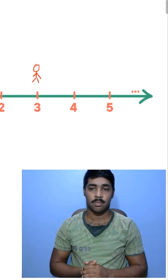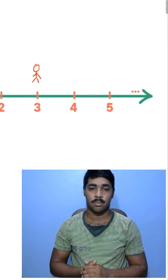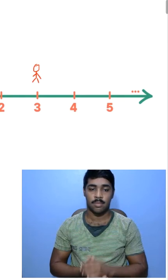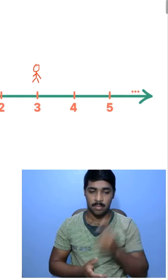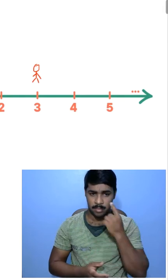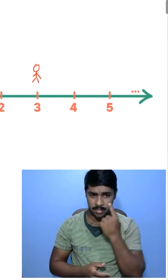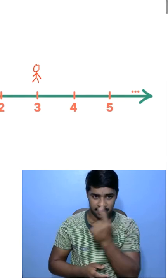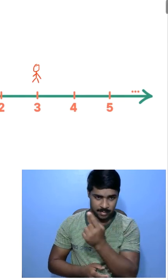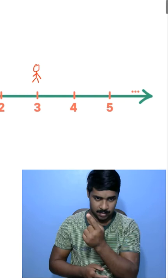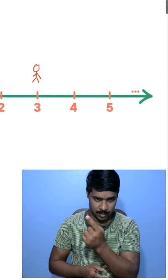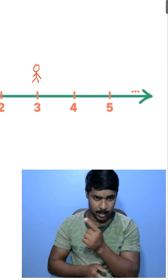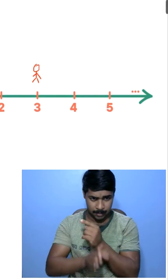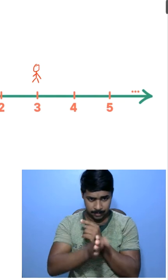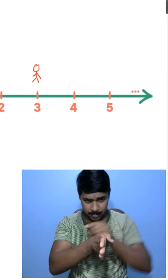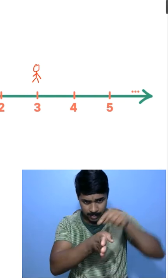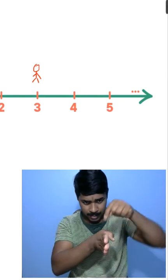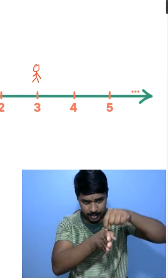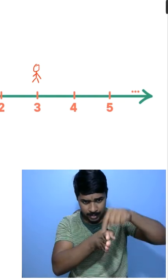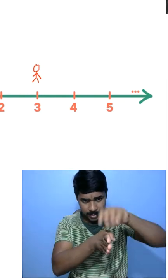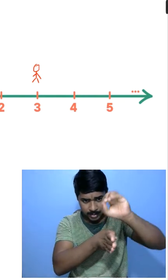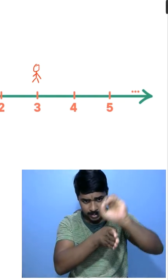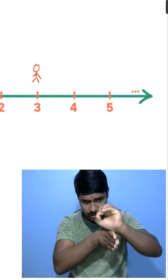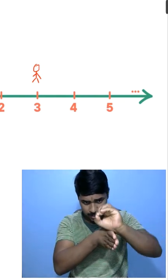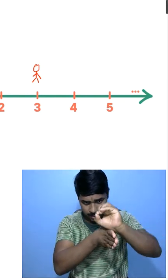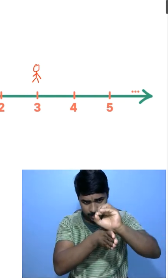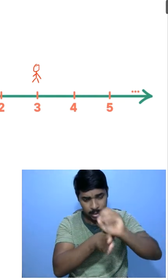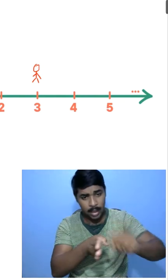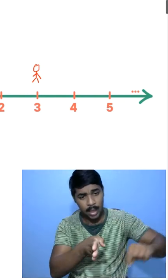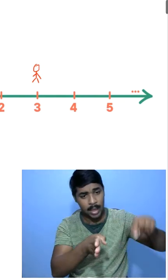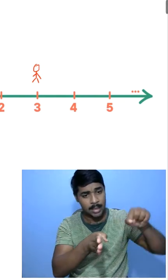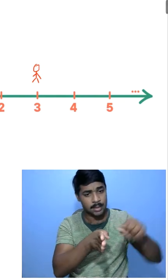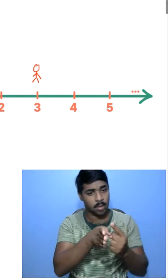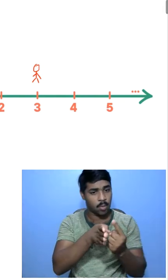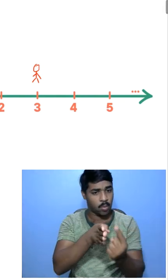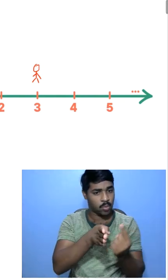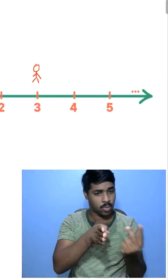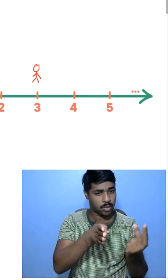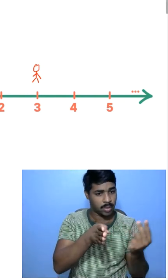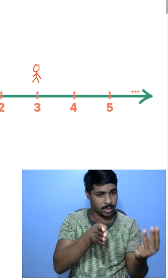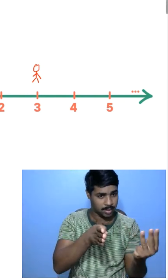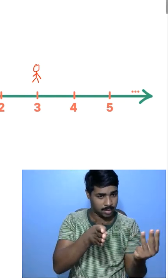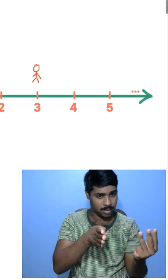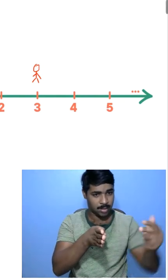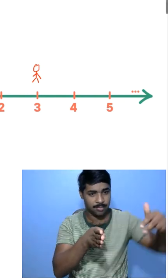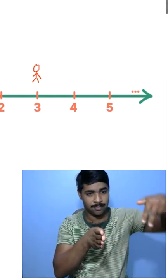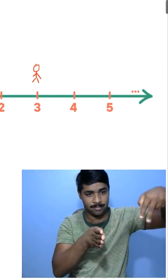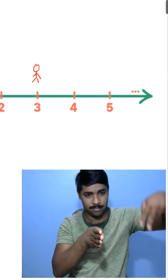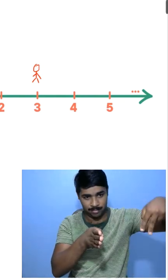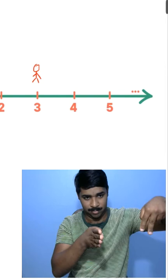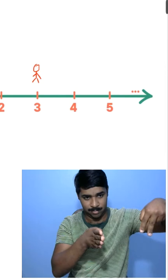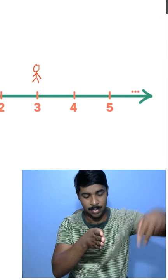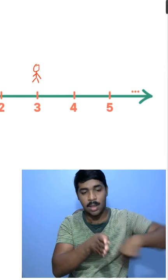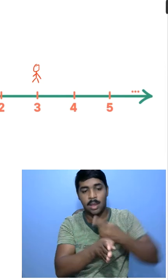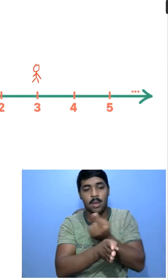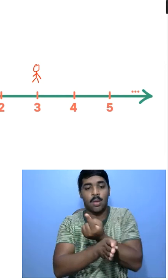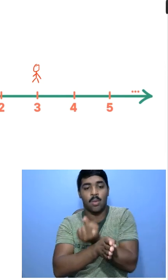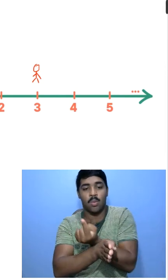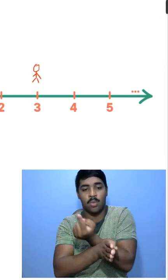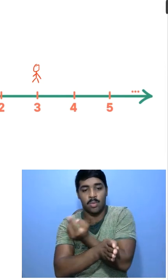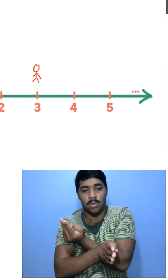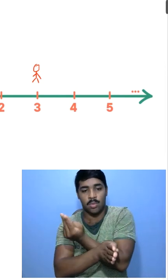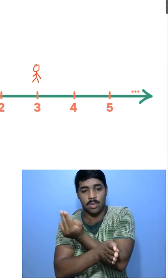de número menos 3. Perceba que essas duas pessoas elas têm uma coisa em comum em relação à origem. Elas estão na